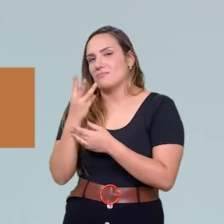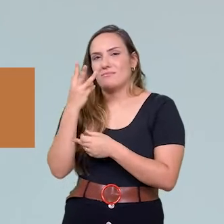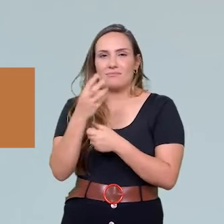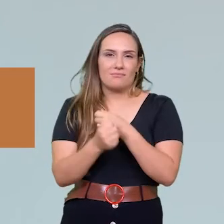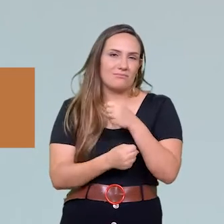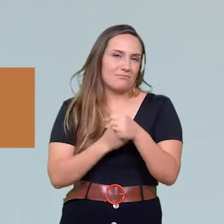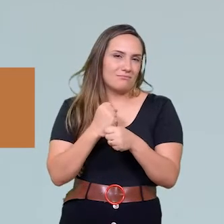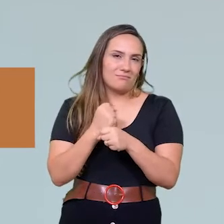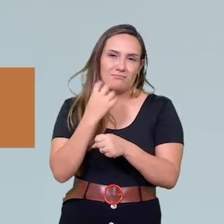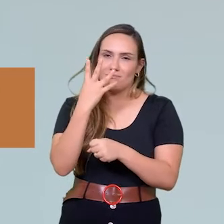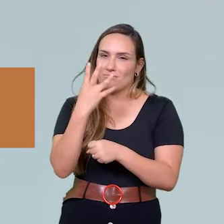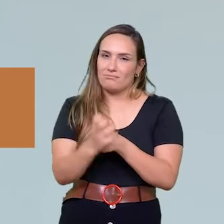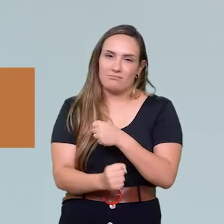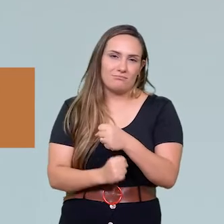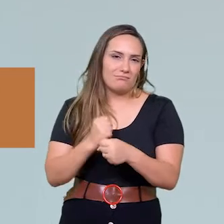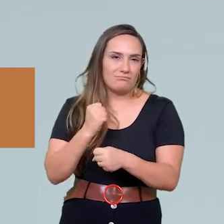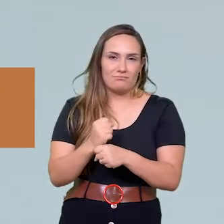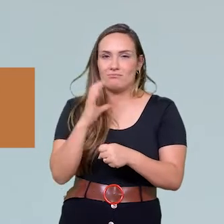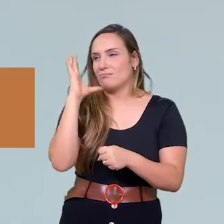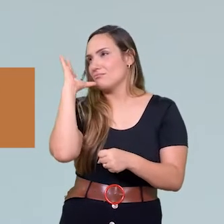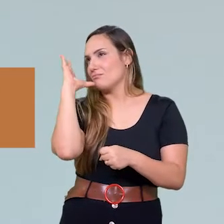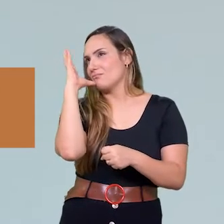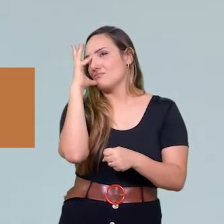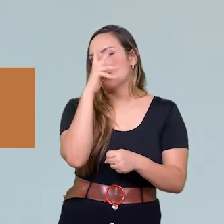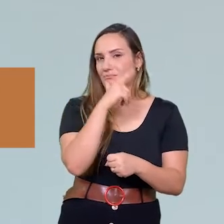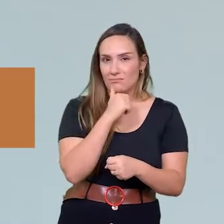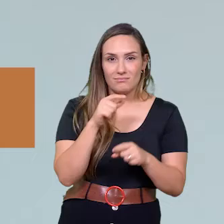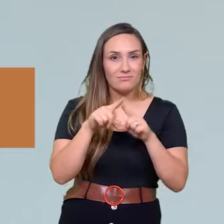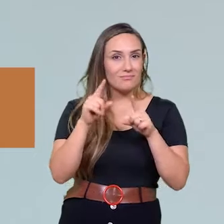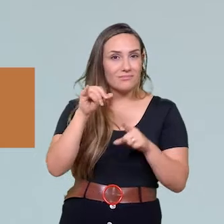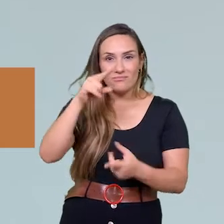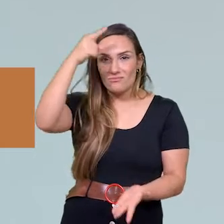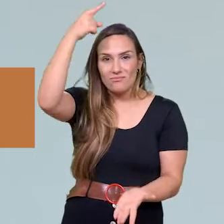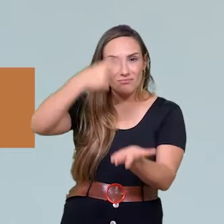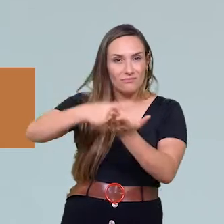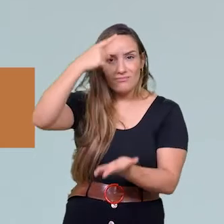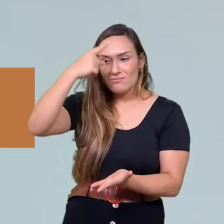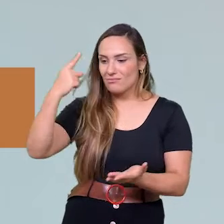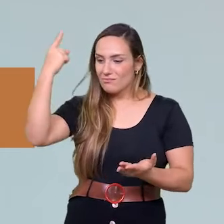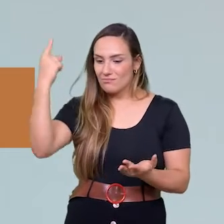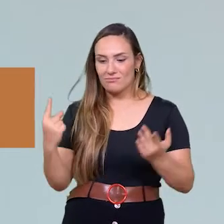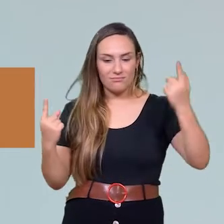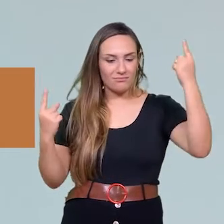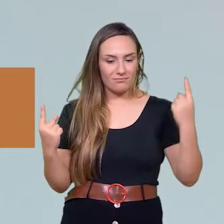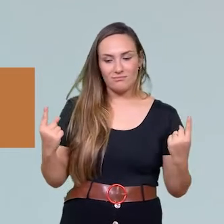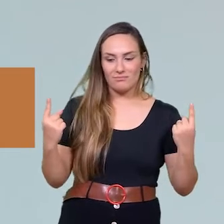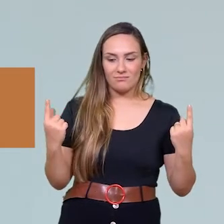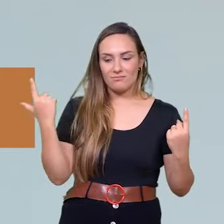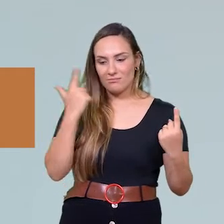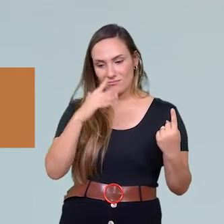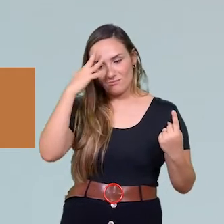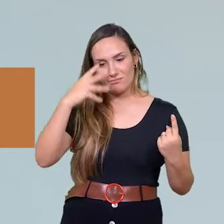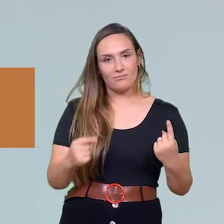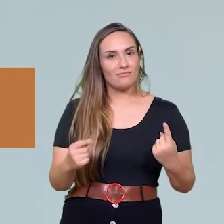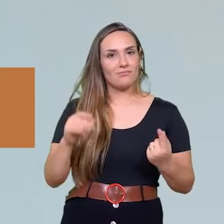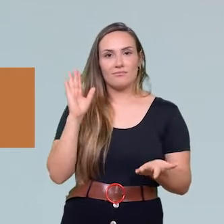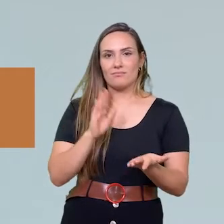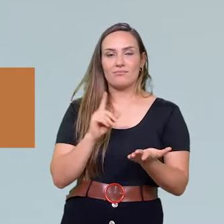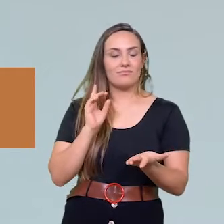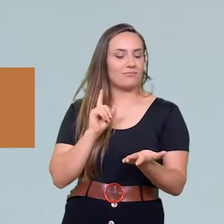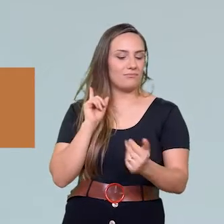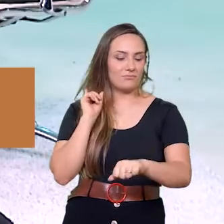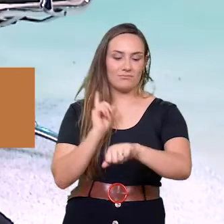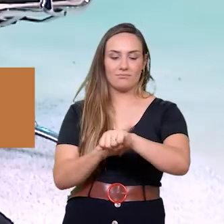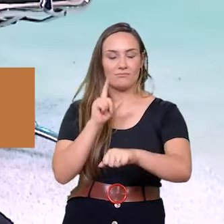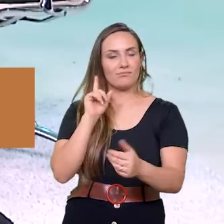demora 3 anos, 4 anos, e você fazendo um acordo extrajudicial, você sai dali com a solução resolvida na